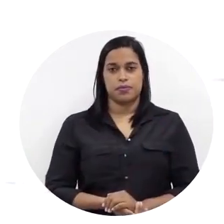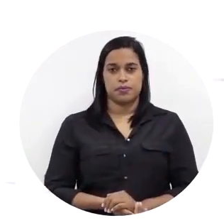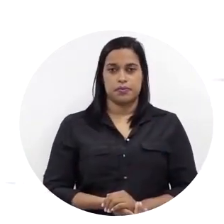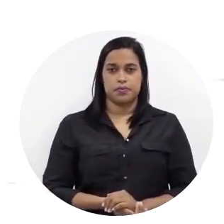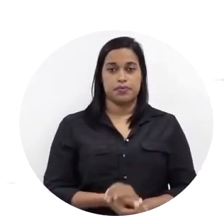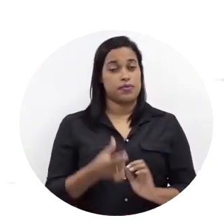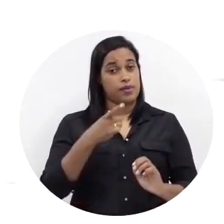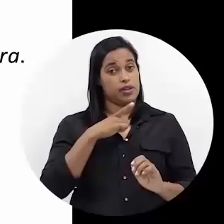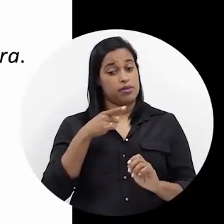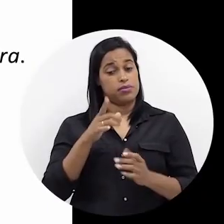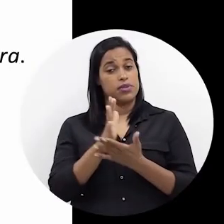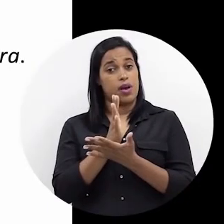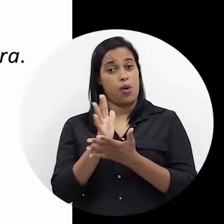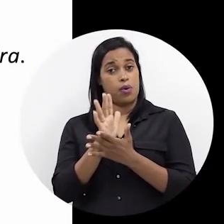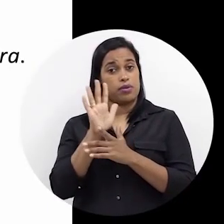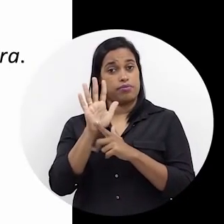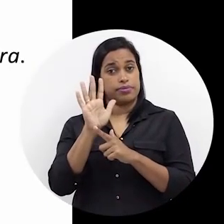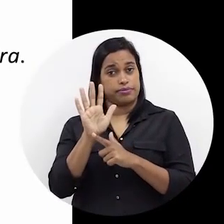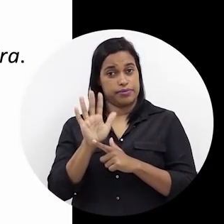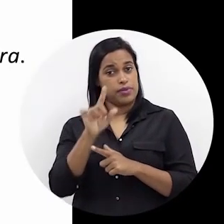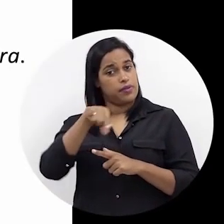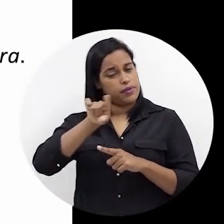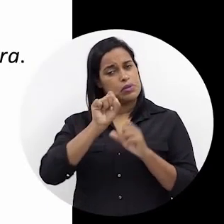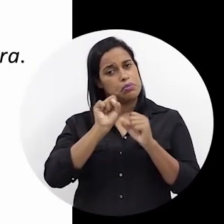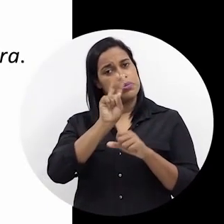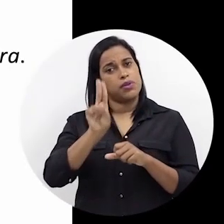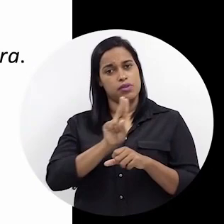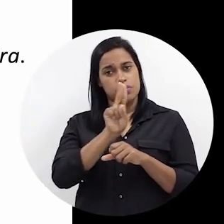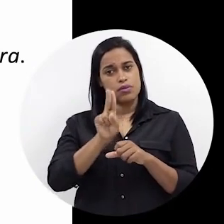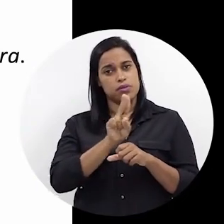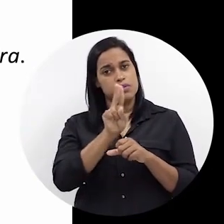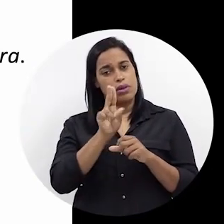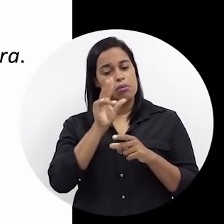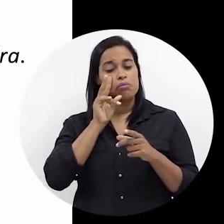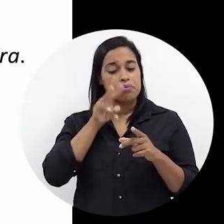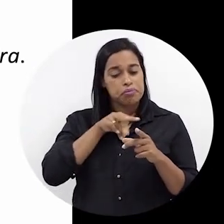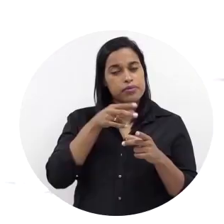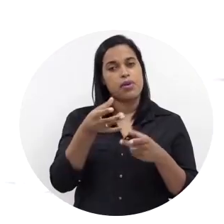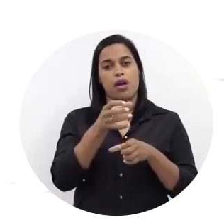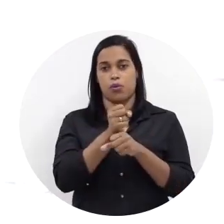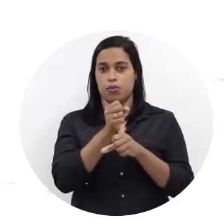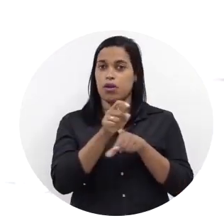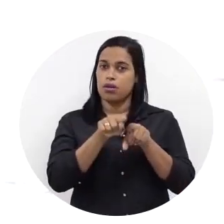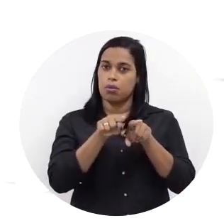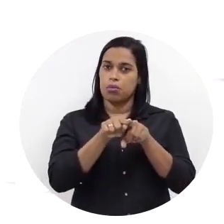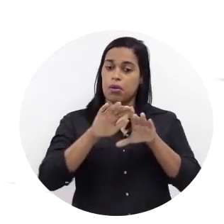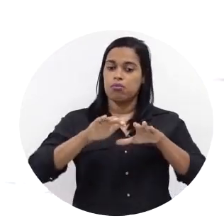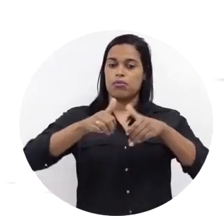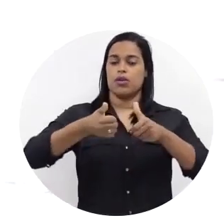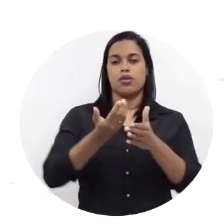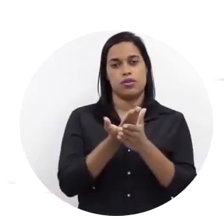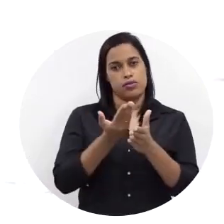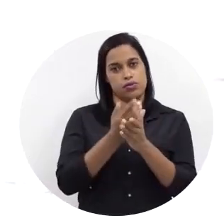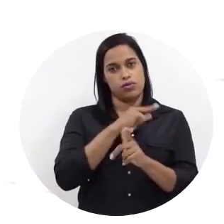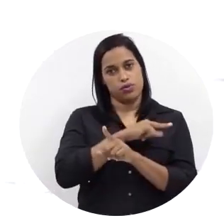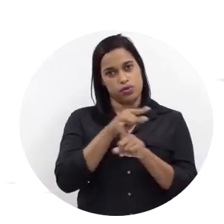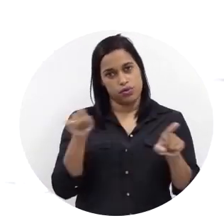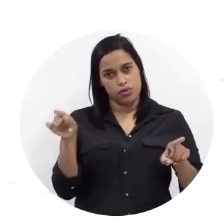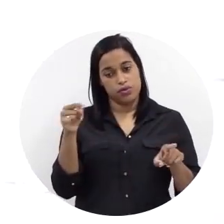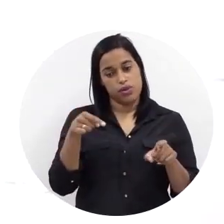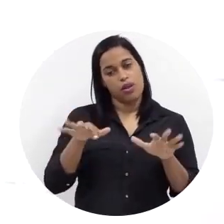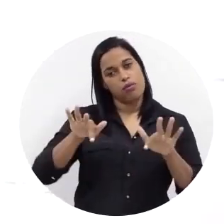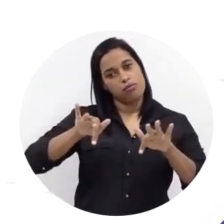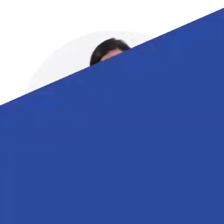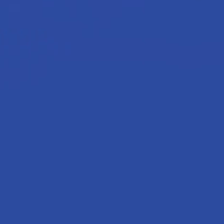Temos aqui algumas referências que você pode utilizar para consultar e aprimorar seus estudos. E aqui